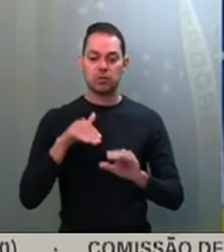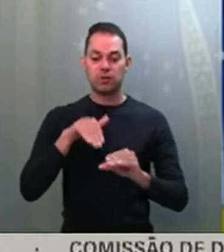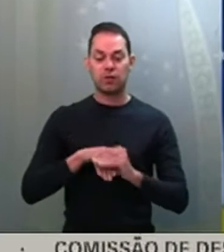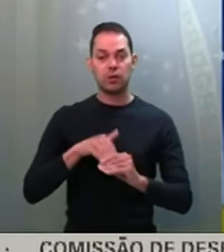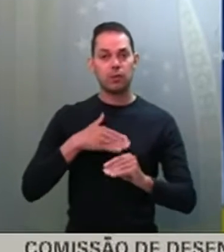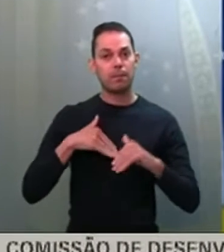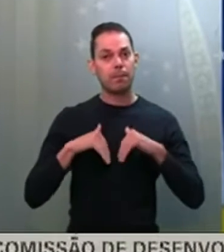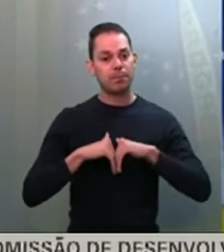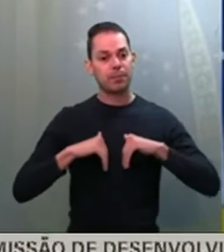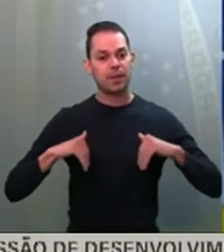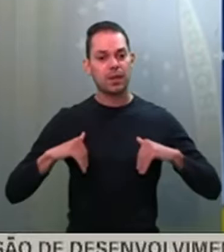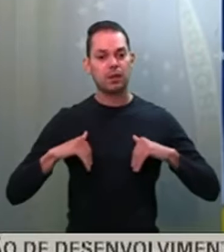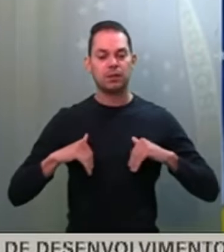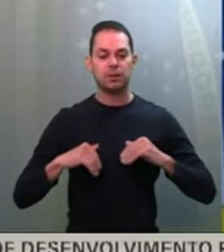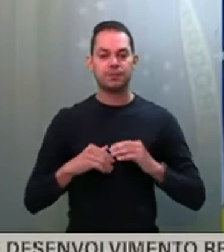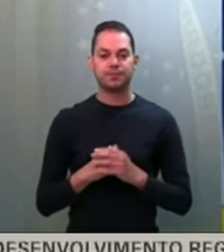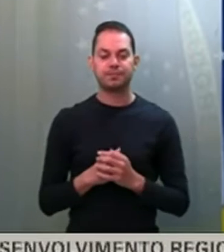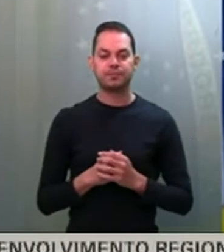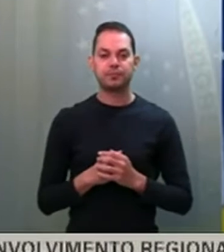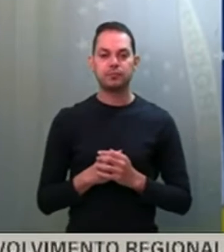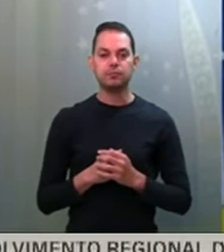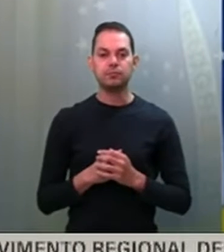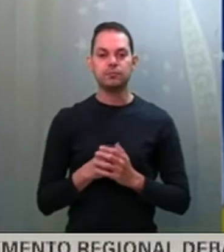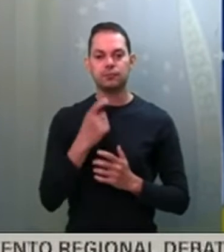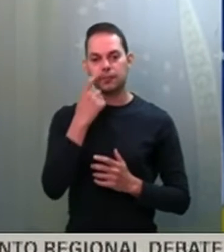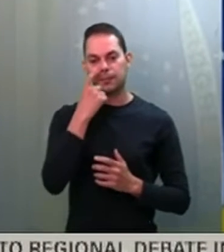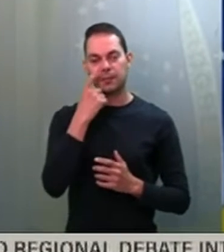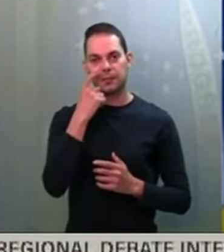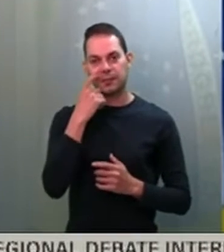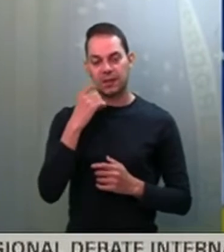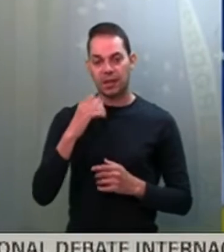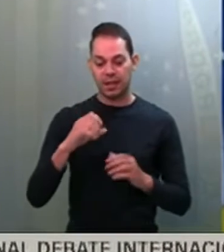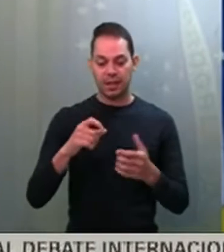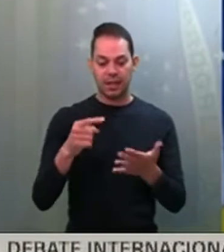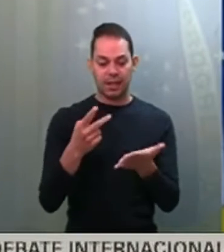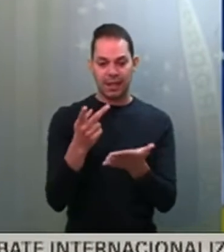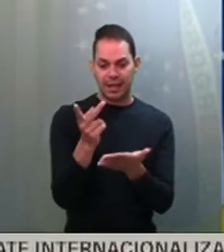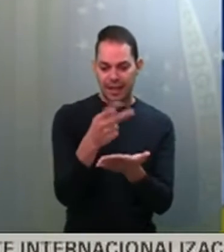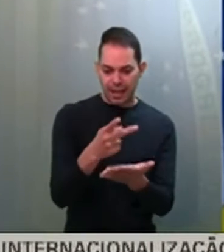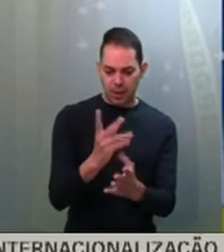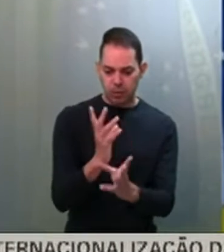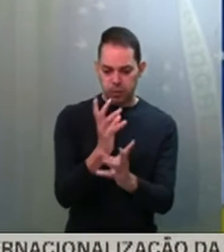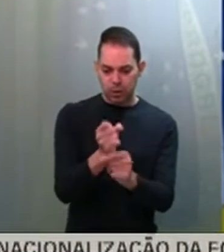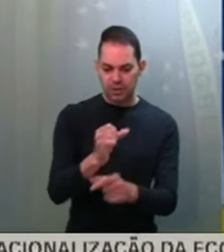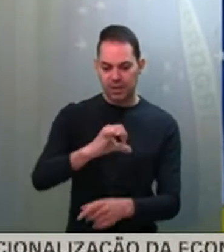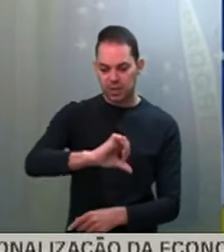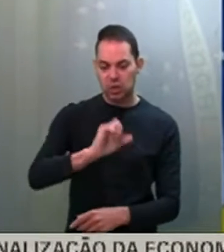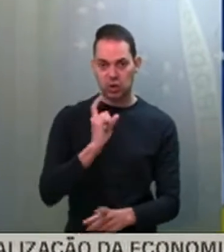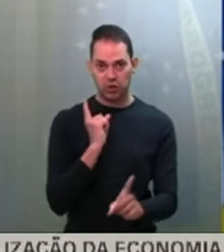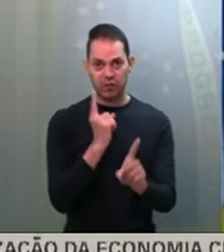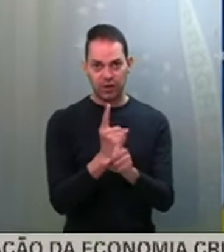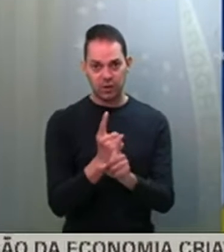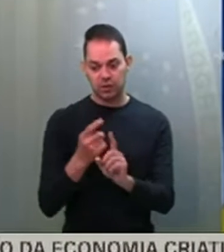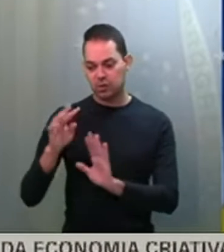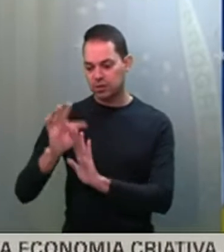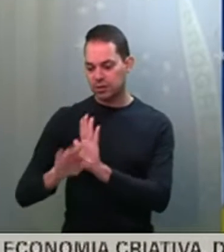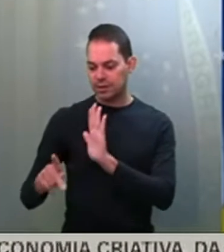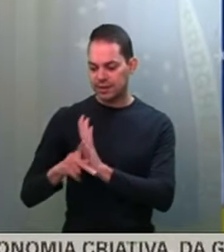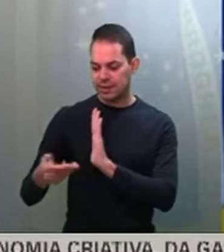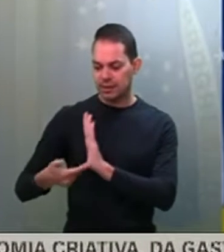separado por meio do qual se insurge contra nove erros gravíssimos aquele texto que veio da câmara o